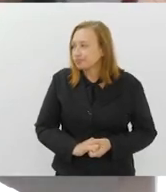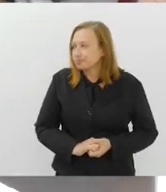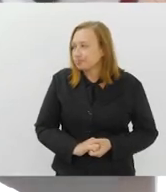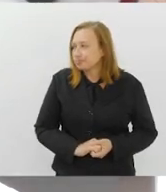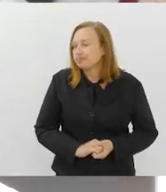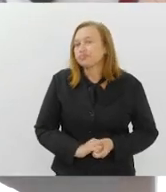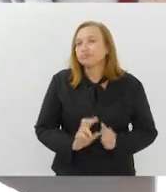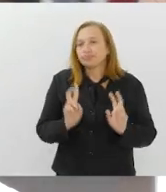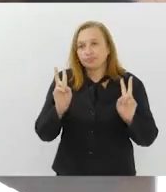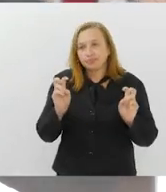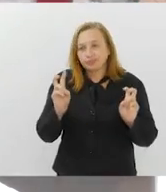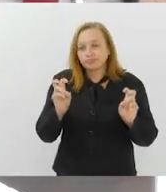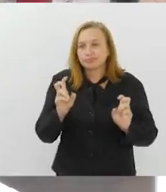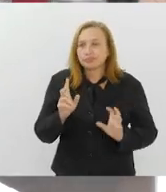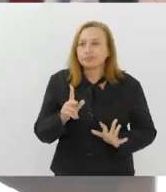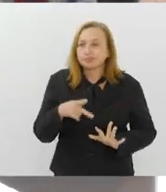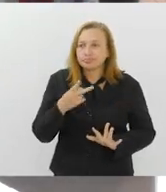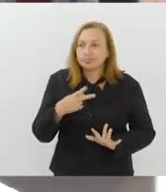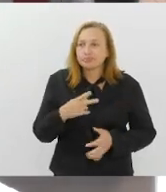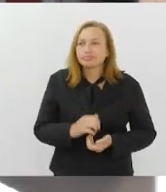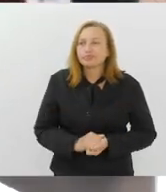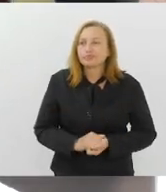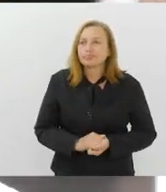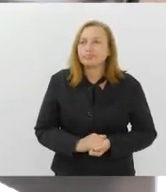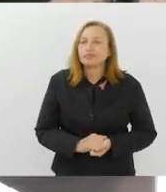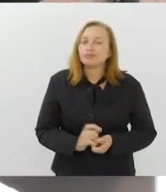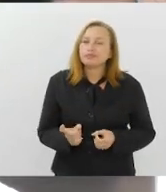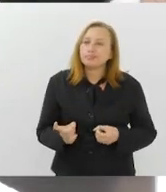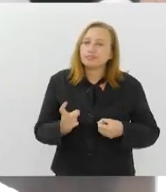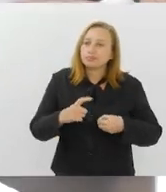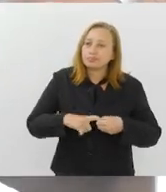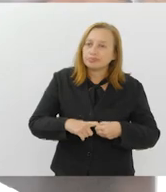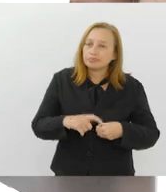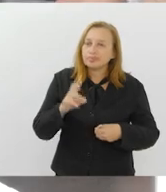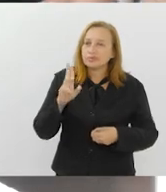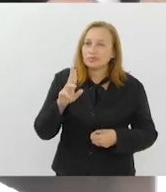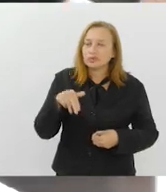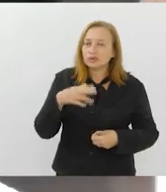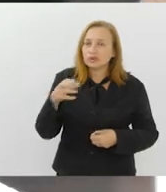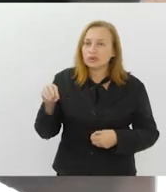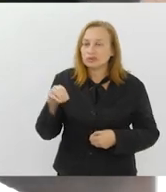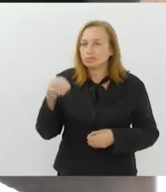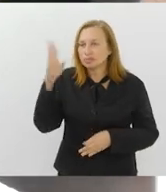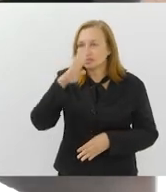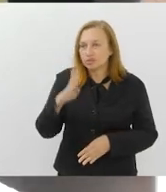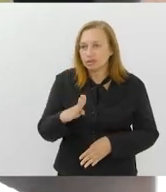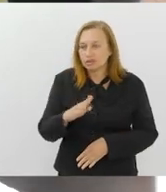caso que disse que, na maioria dos casos, estava vinculado à União Brasileira de Estudantes, por exemplo.